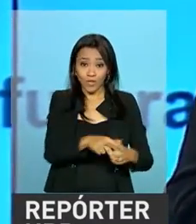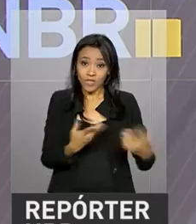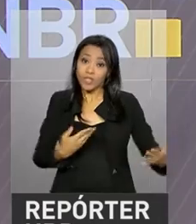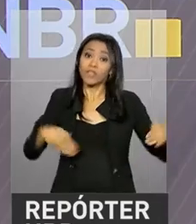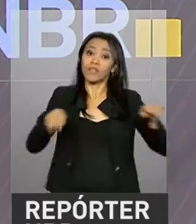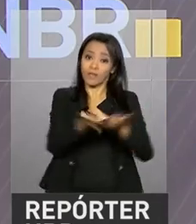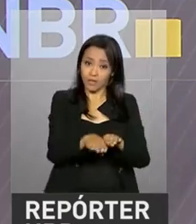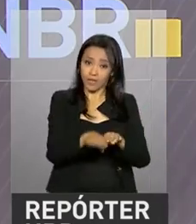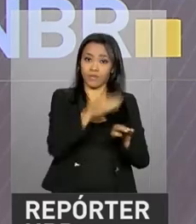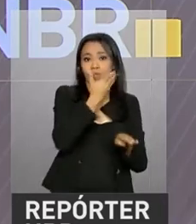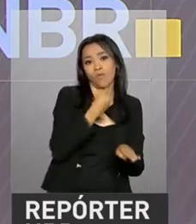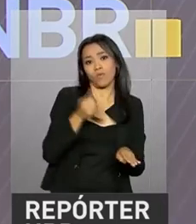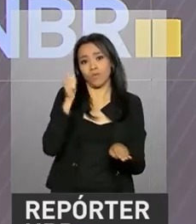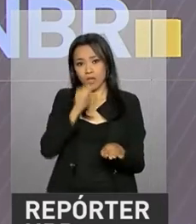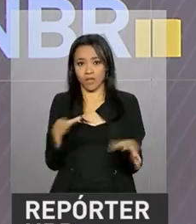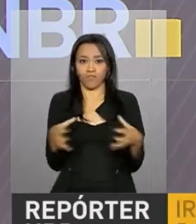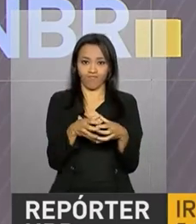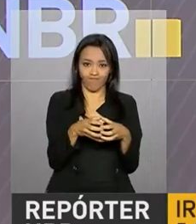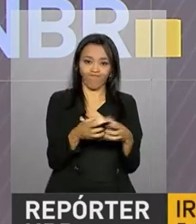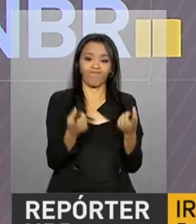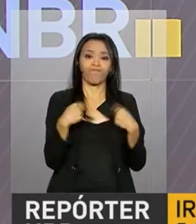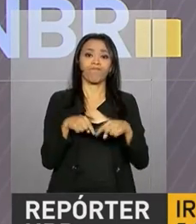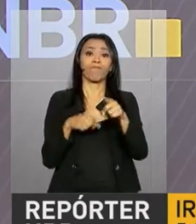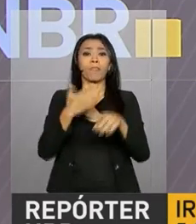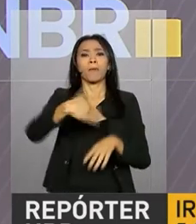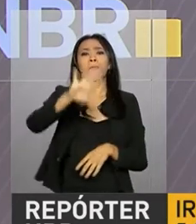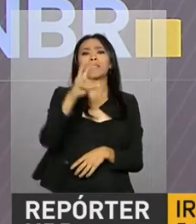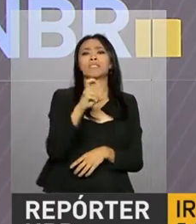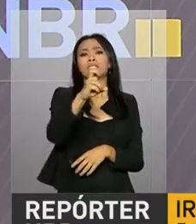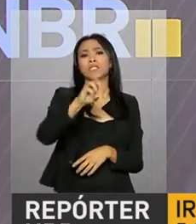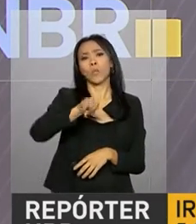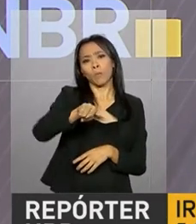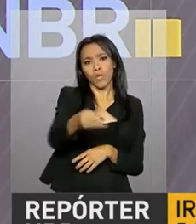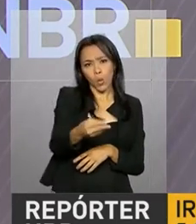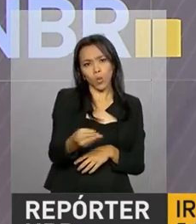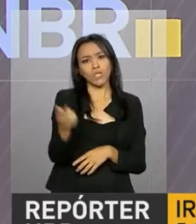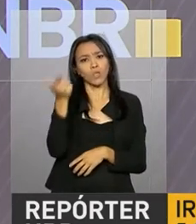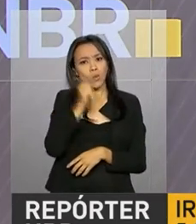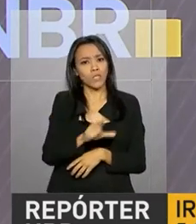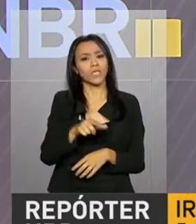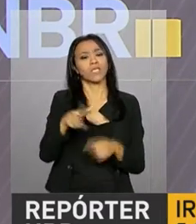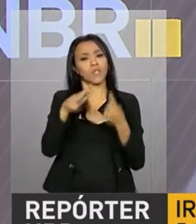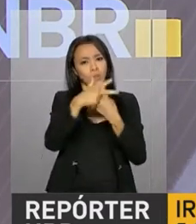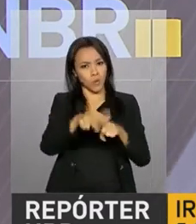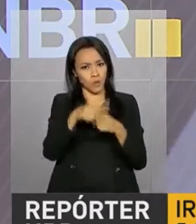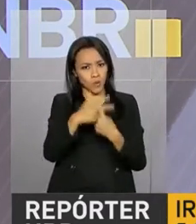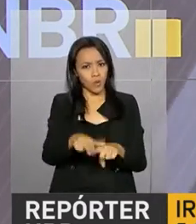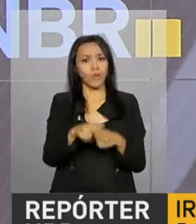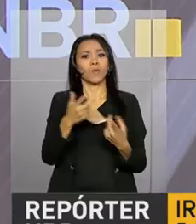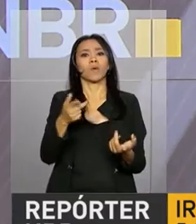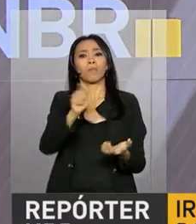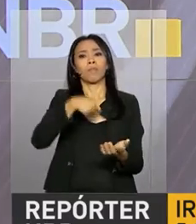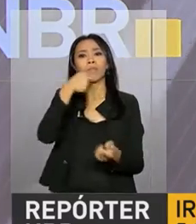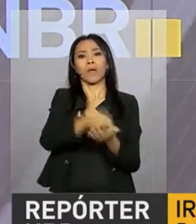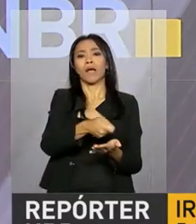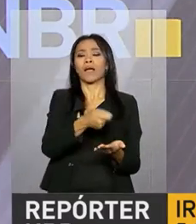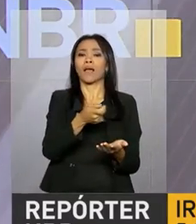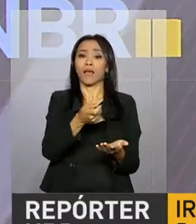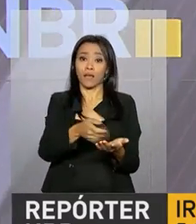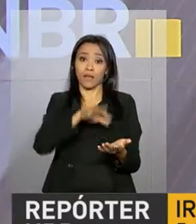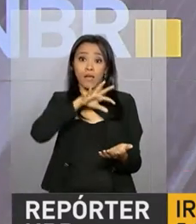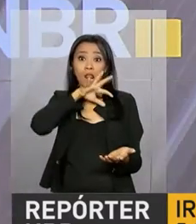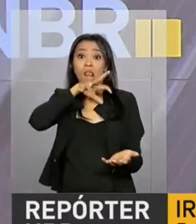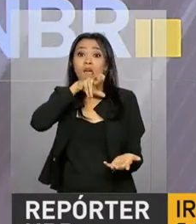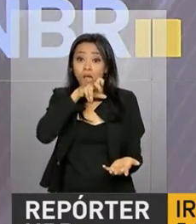gênero. Mais de 5 milhões de contribuintes acertaram as contas com o Leão em 3 semanas de entrega